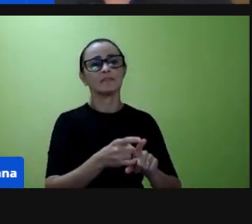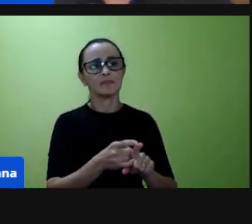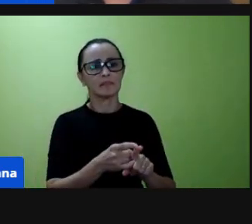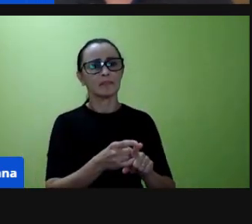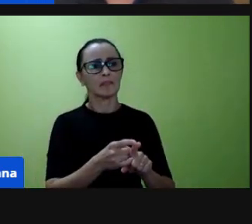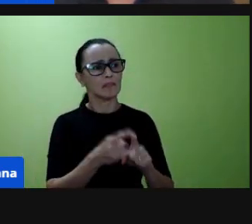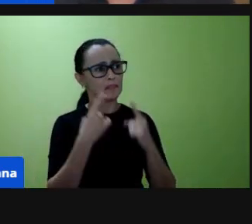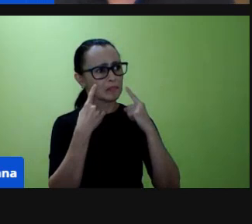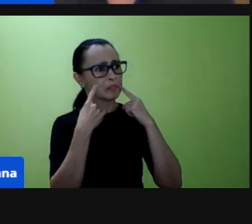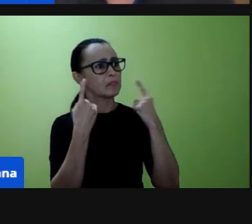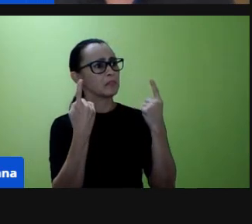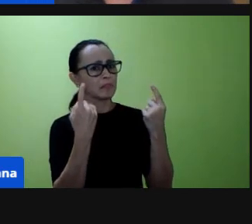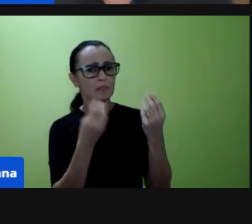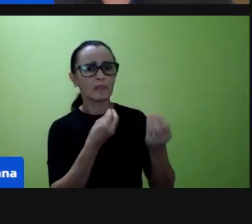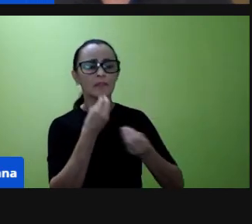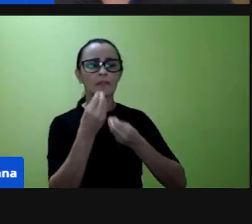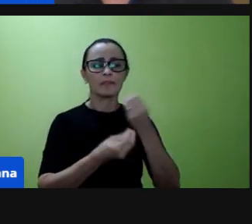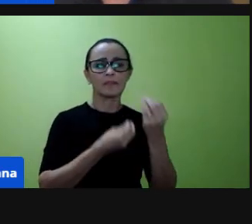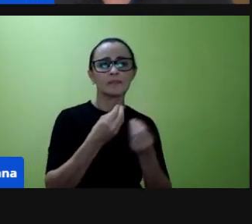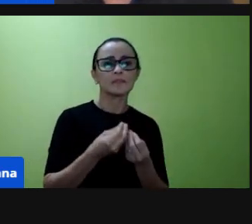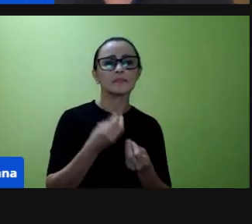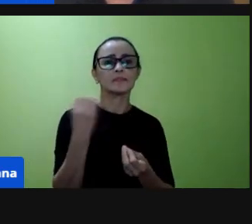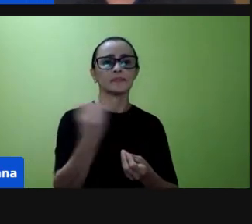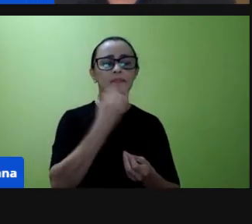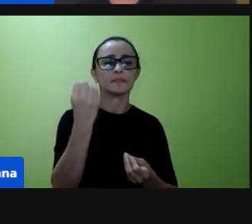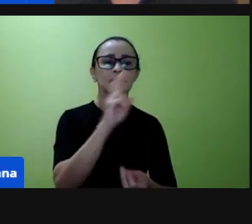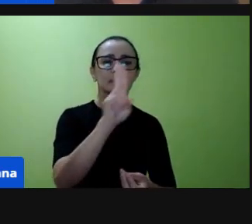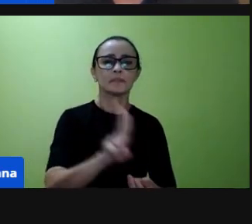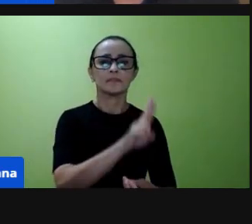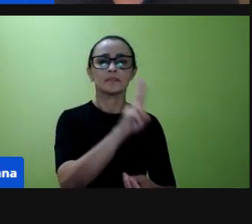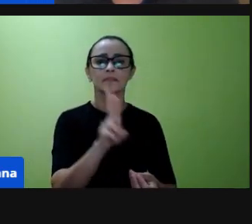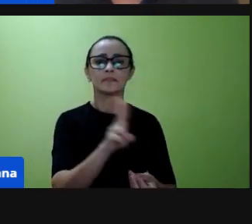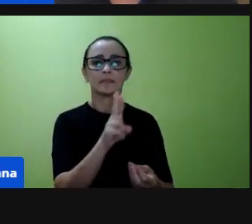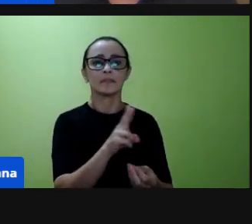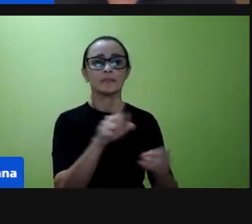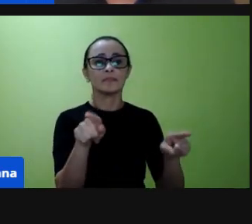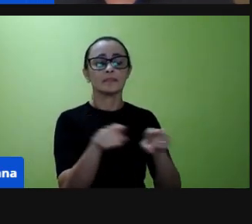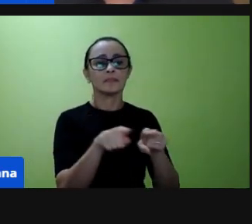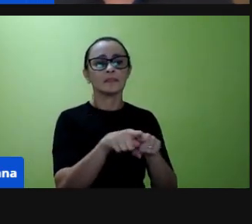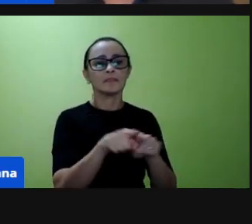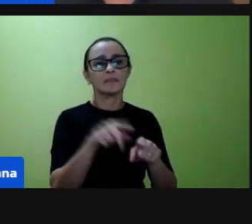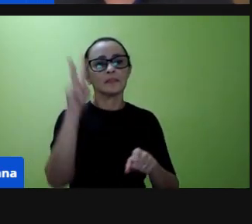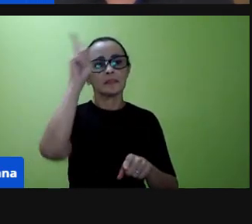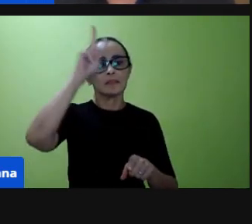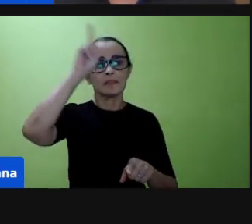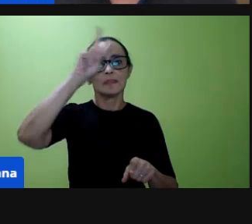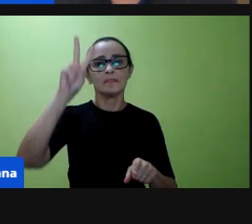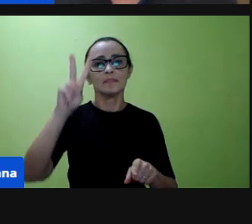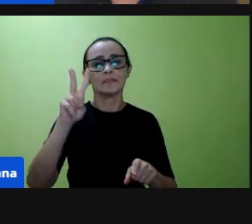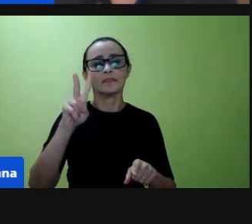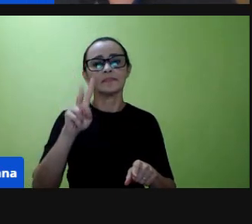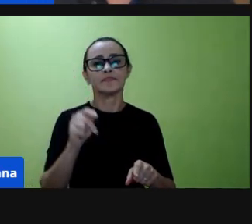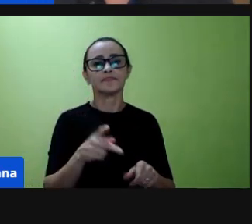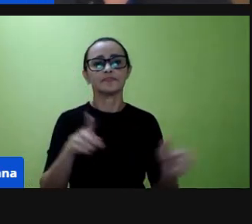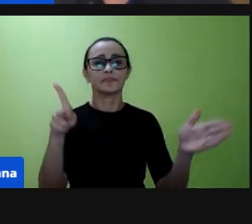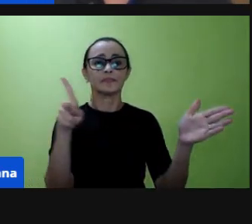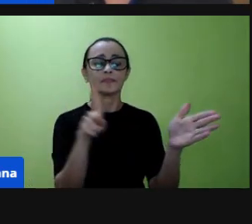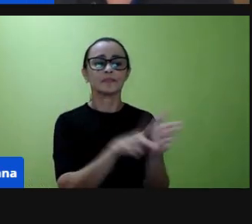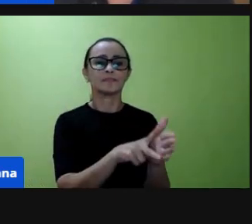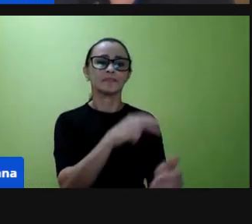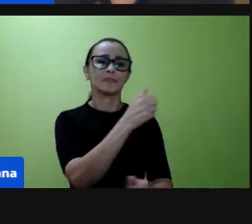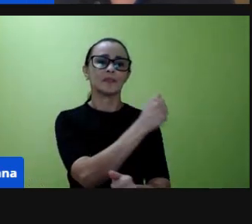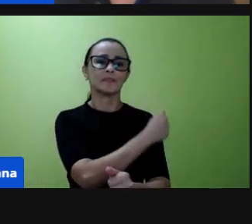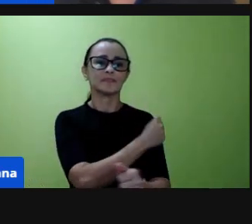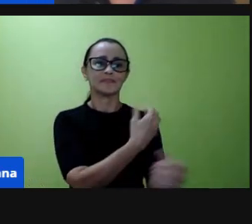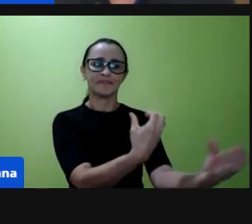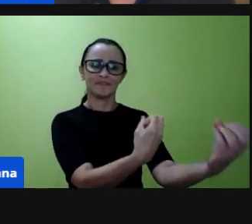usamos algumas dessas ferramentas, e mais impressionante, quando ele falou, eu lembrei muito, são os próprios alunos nos ensinando. Professora,